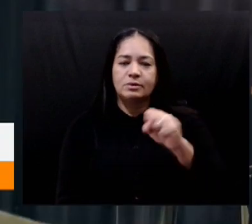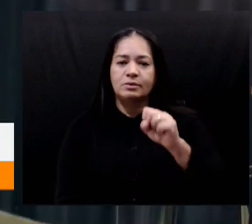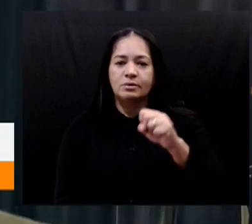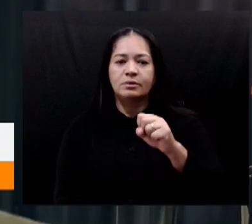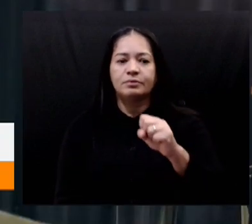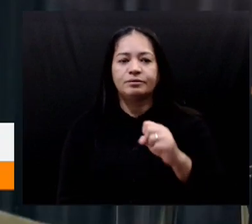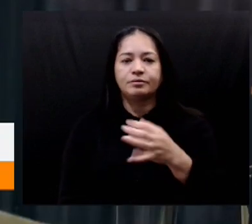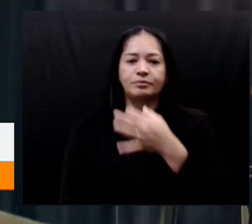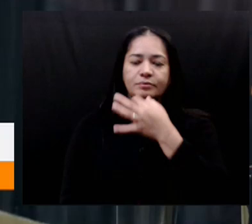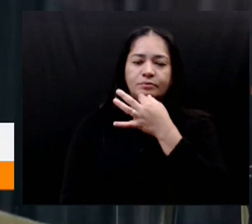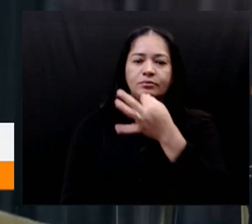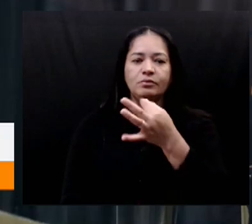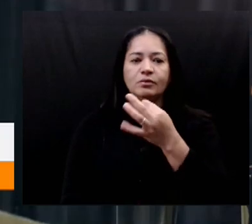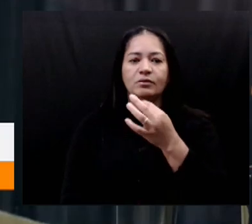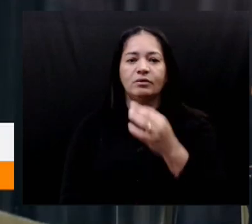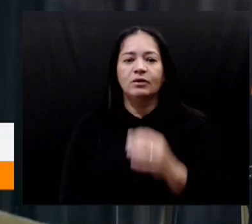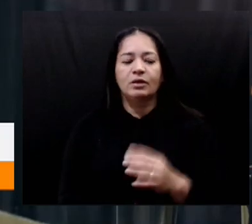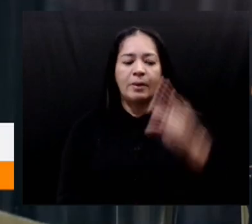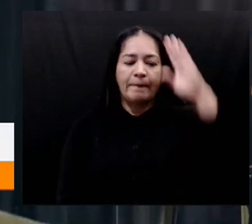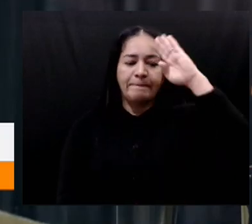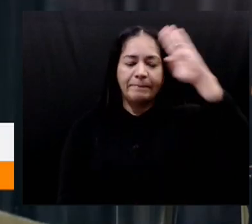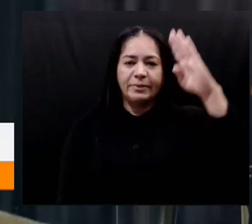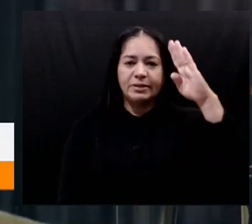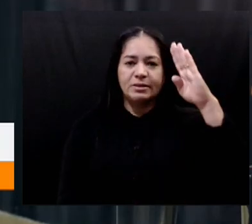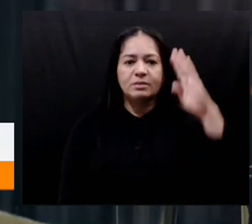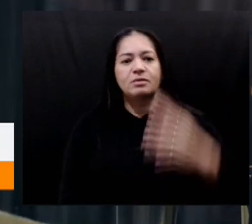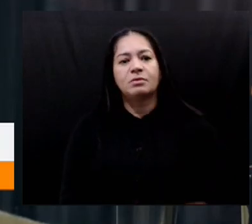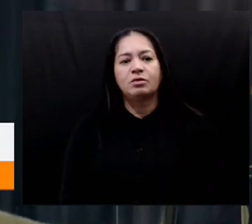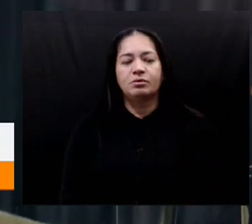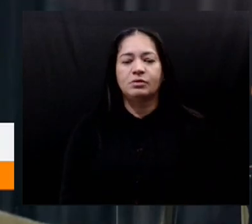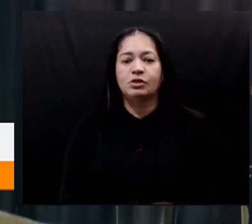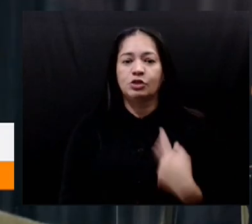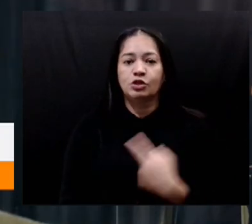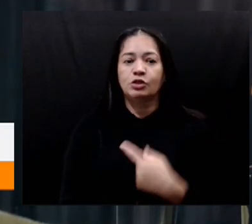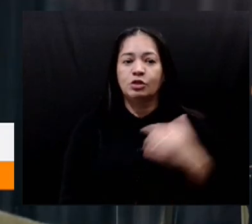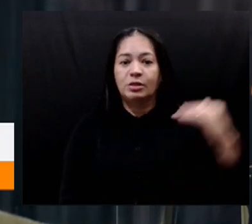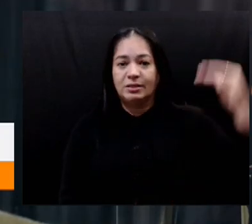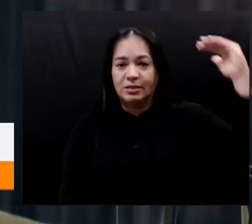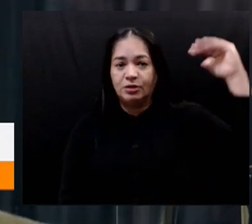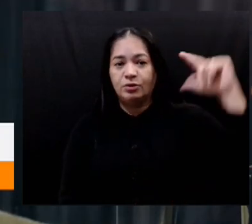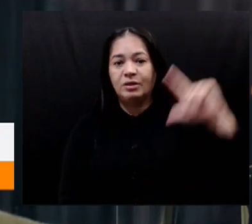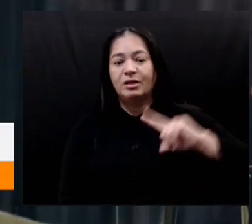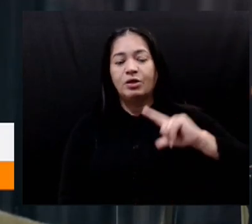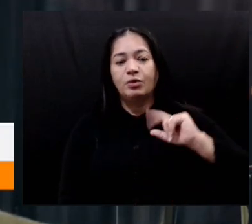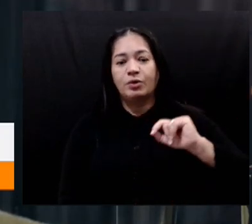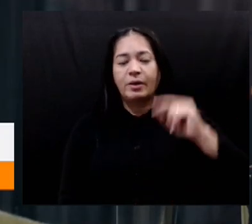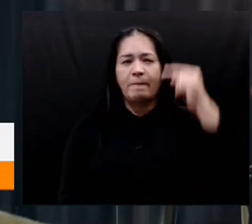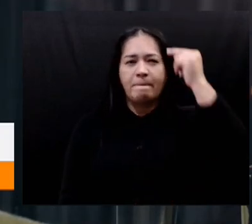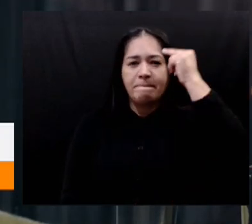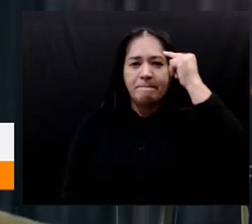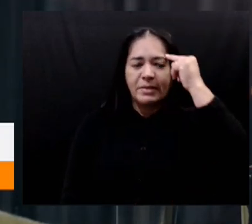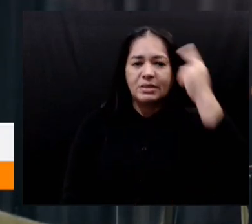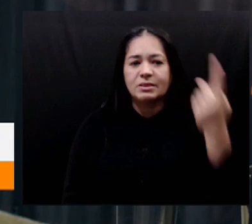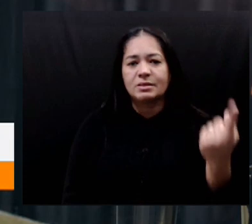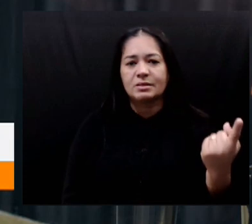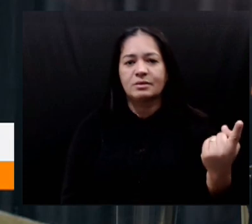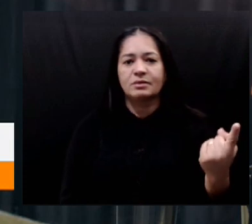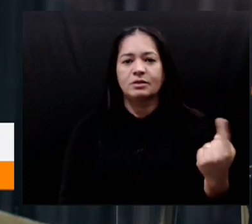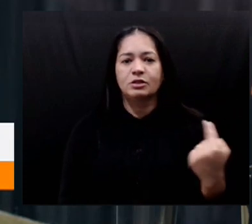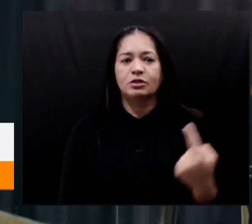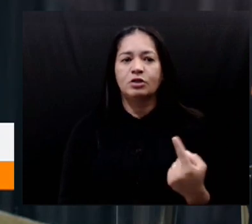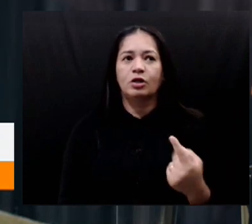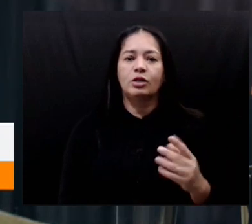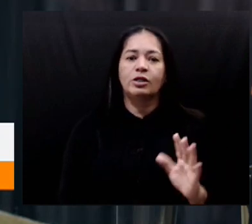principalmente em relação aos pais, nós adultos temos que pensar e depois quando a gente é pai e mãe, a